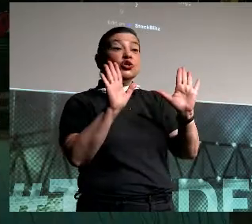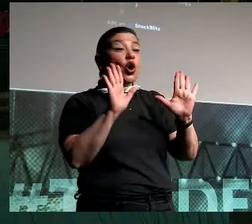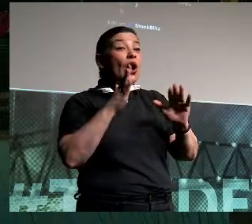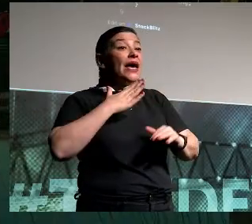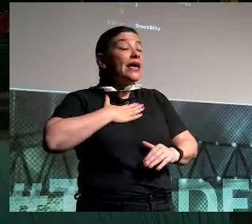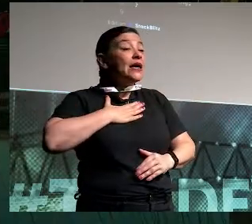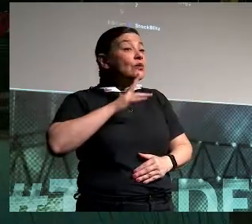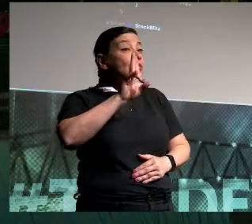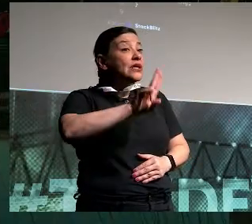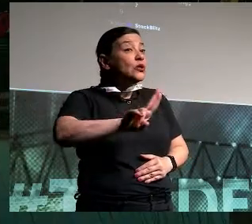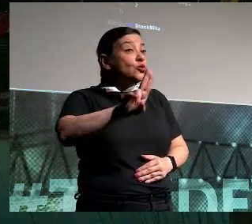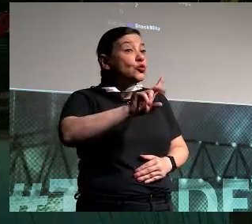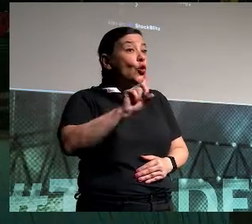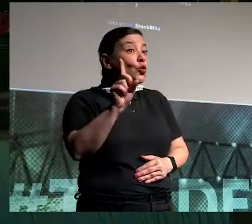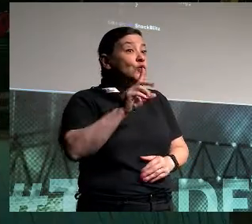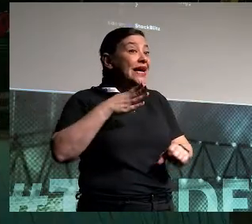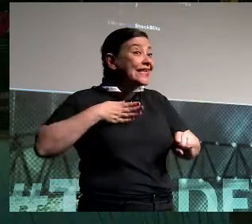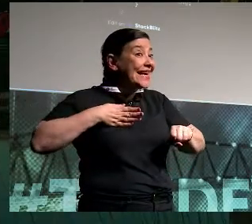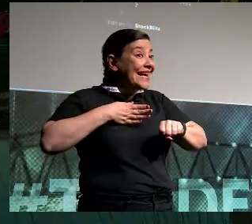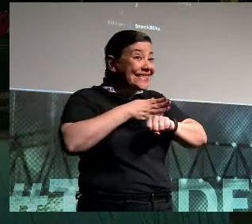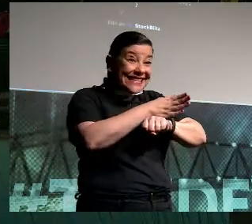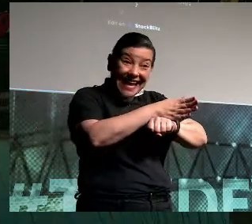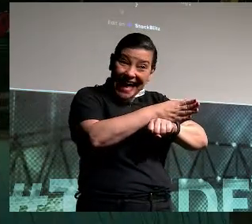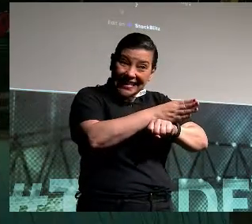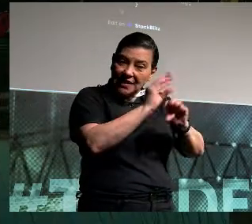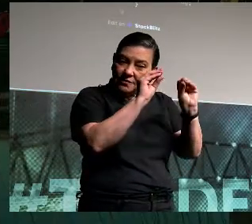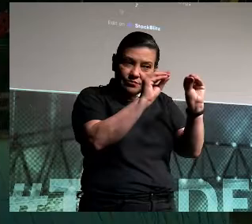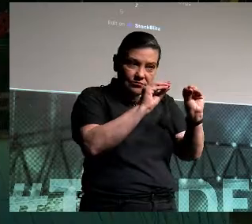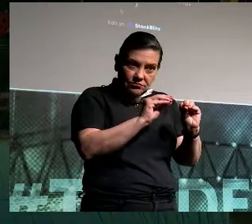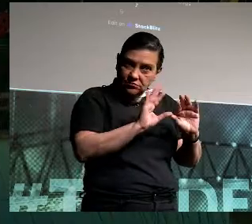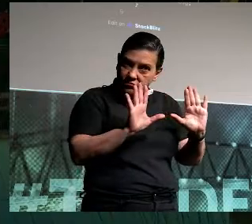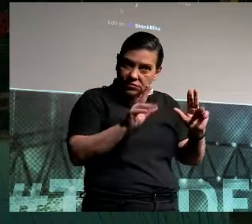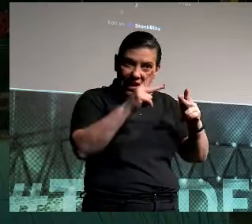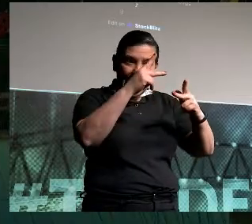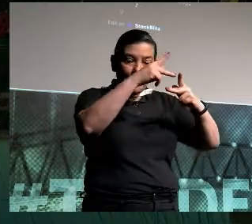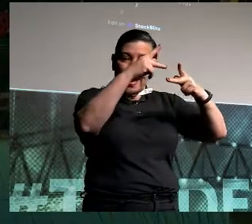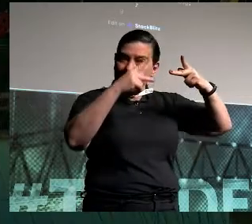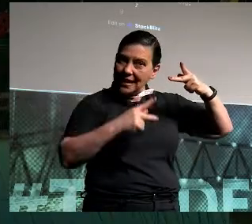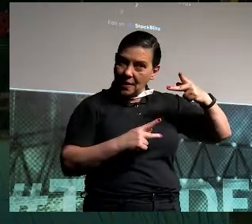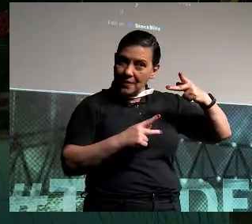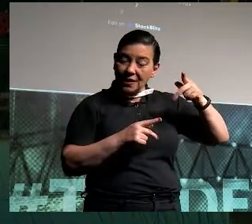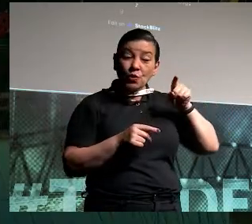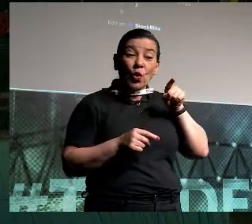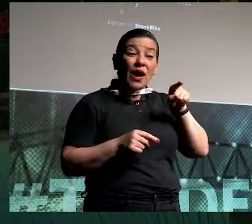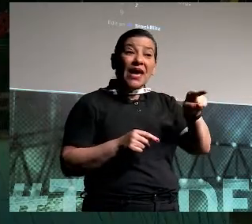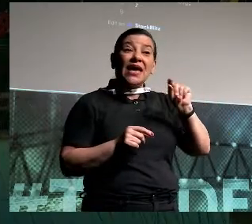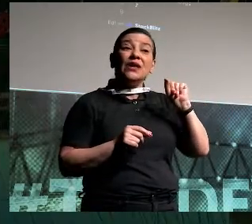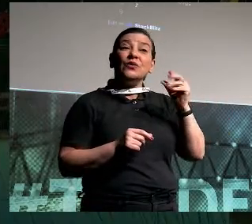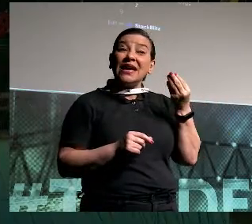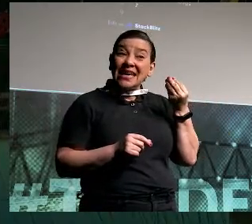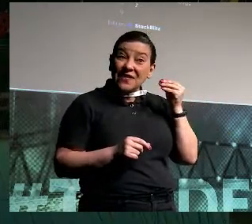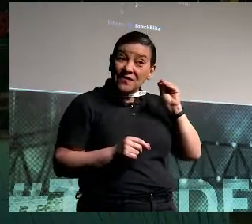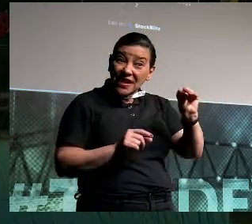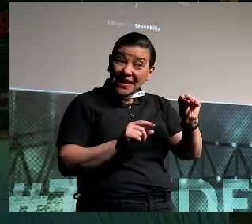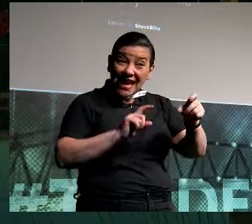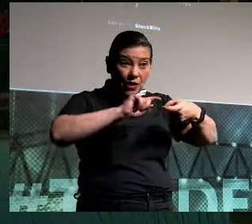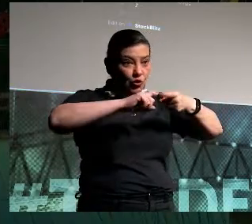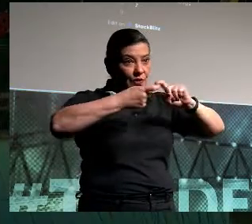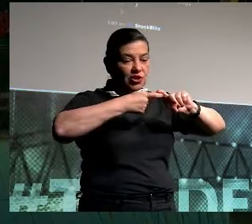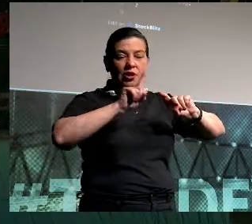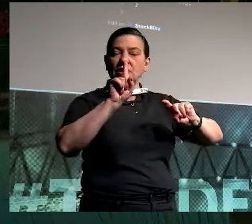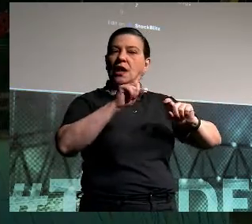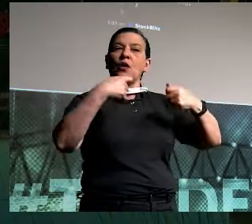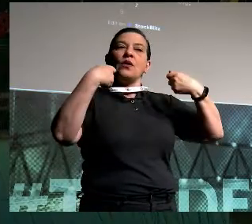utilizando aqui na entrada. Como eu não estou utilizando esse parâmetro na entrada, ele não vai inferir automaticamente para mim. Eu vou ter